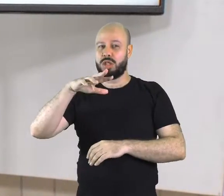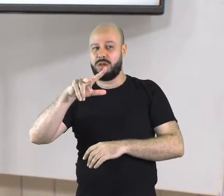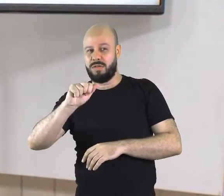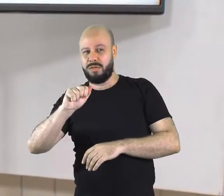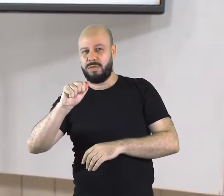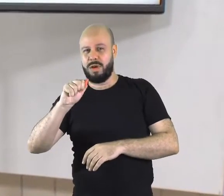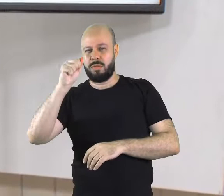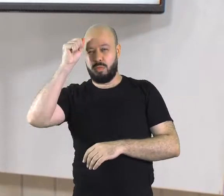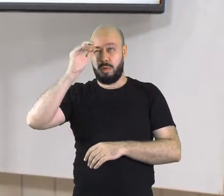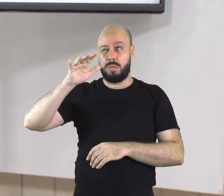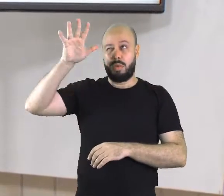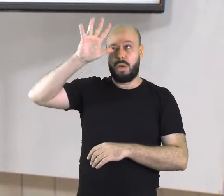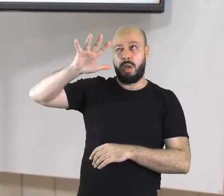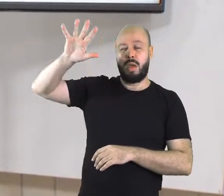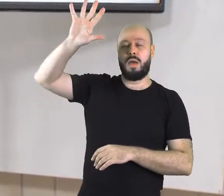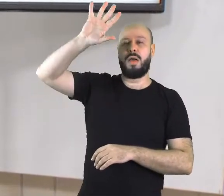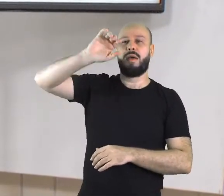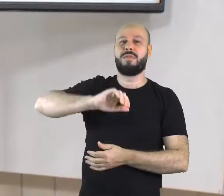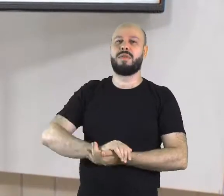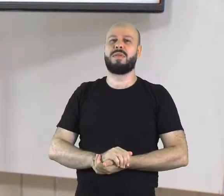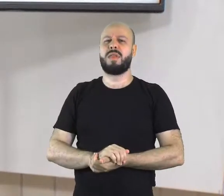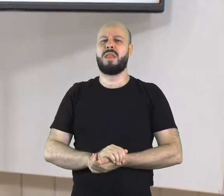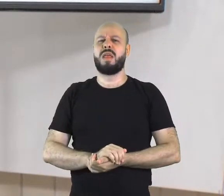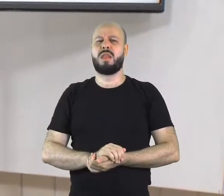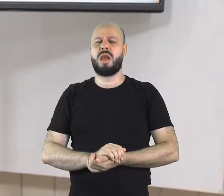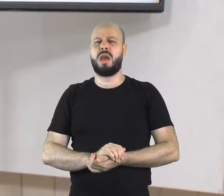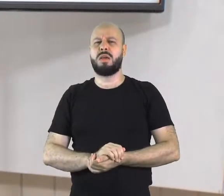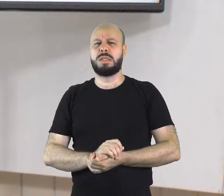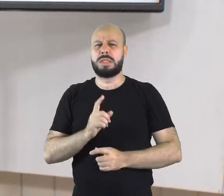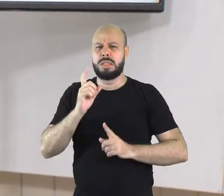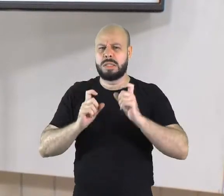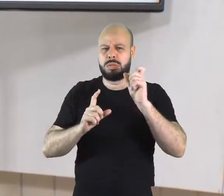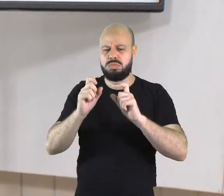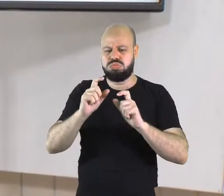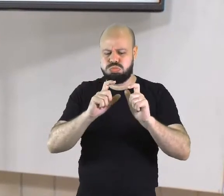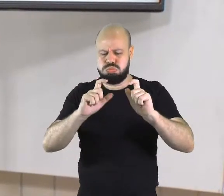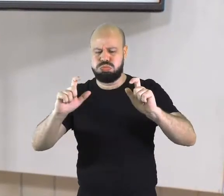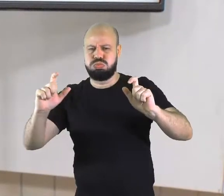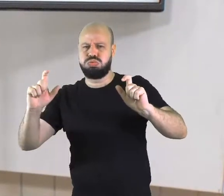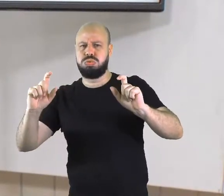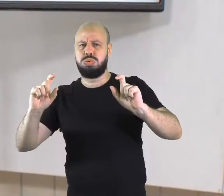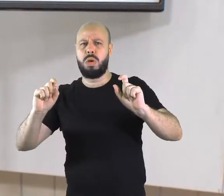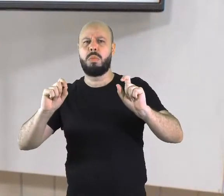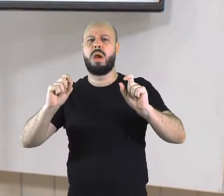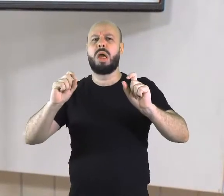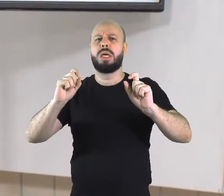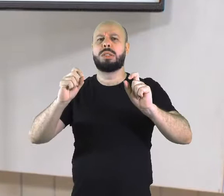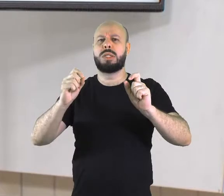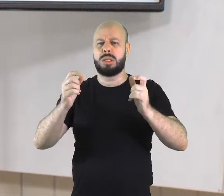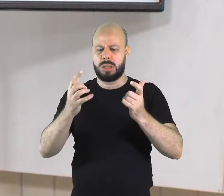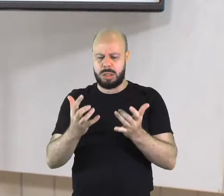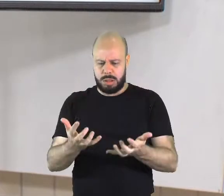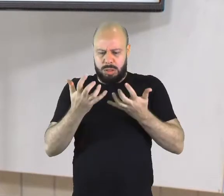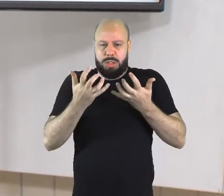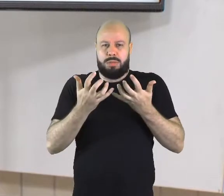figurado, recursos expressivos utilizados para causar